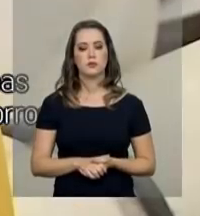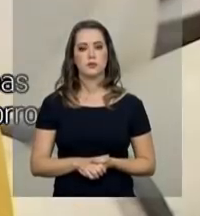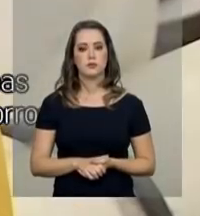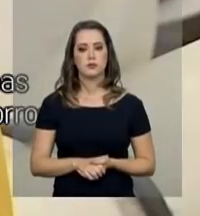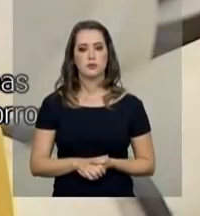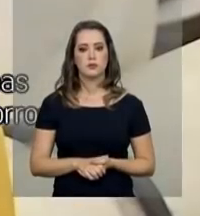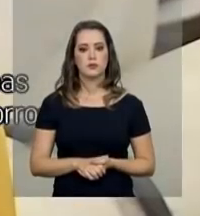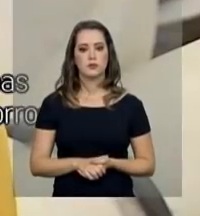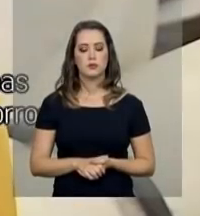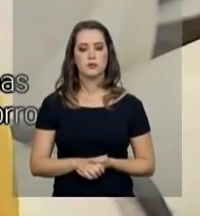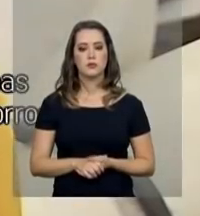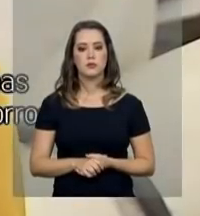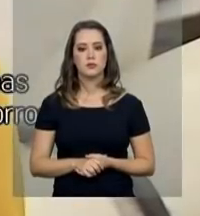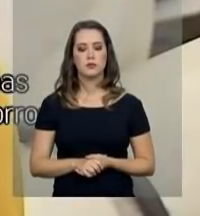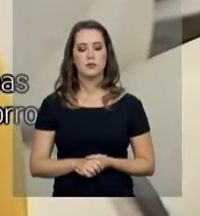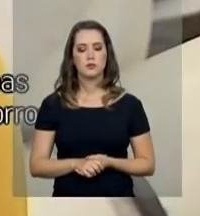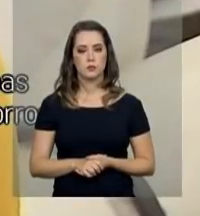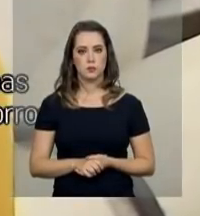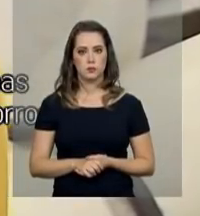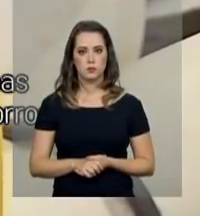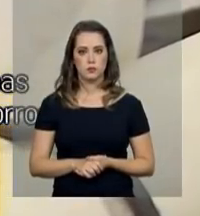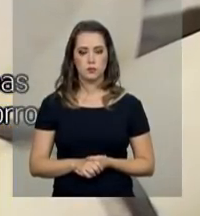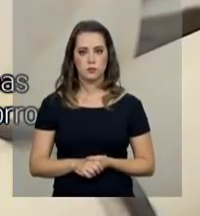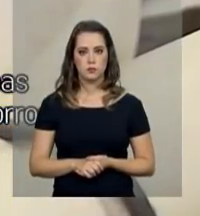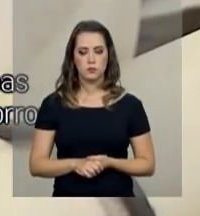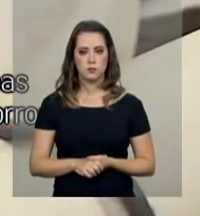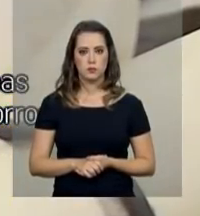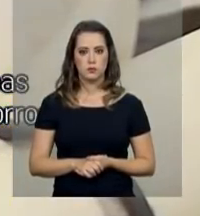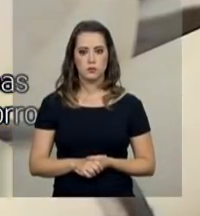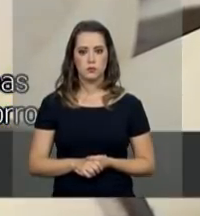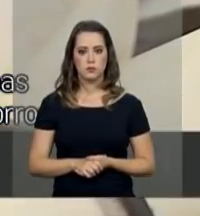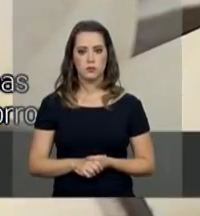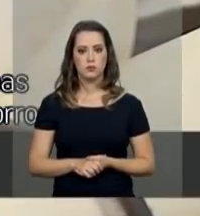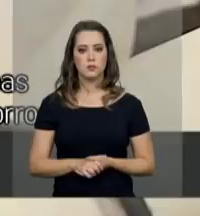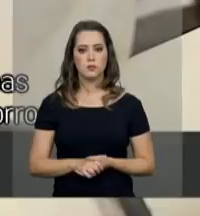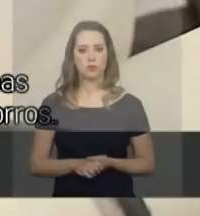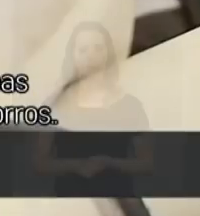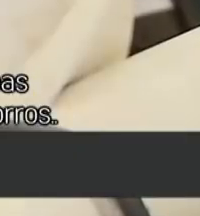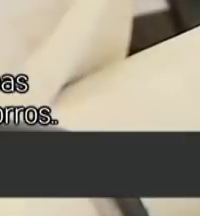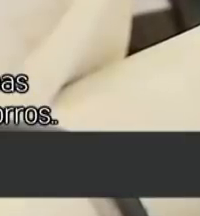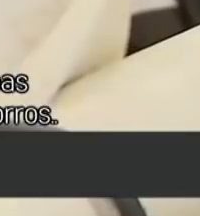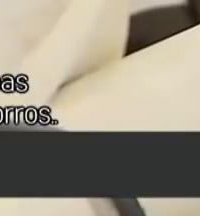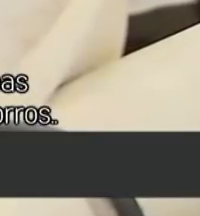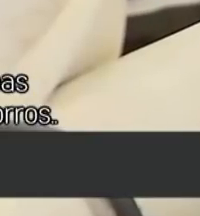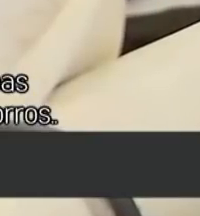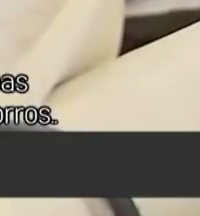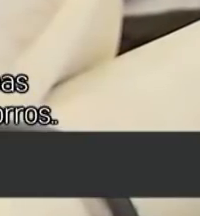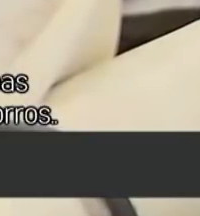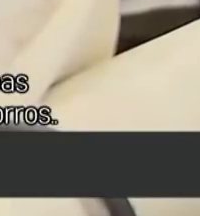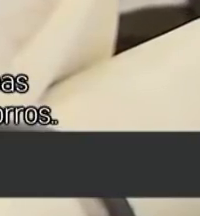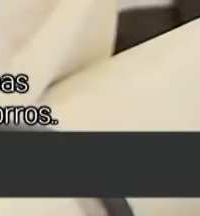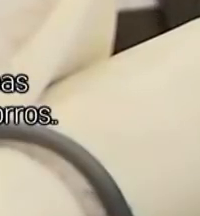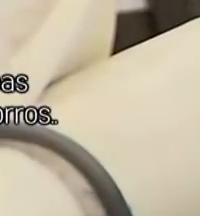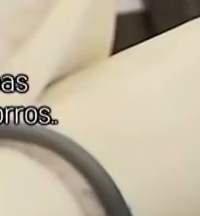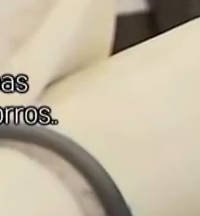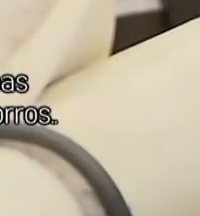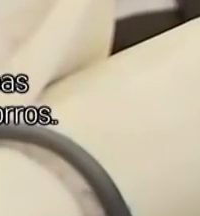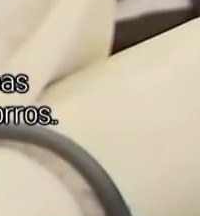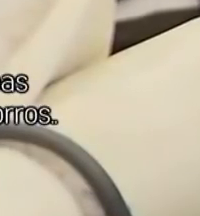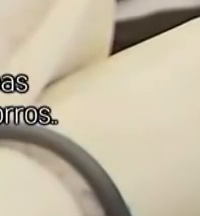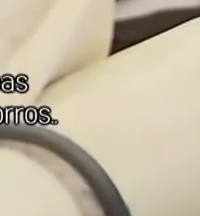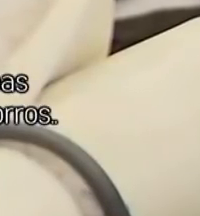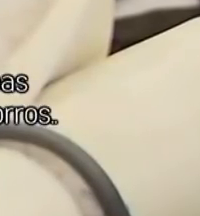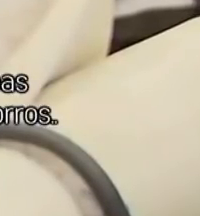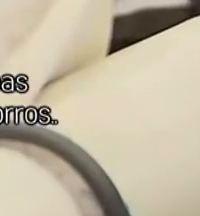País que está completamente em la ruína, ok, saqueada y completamente la